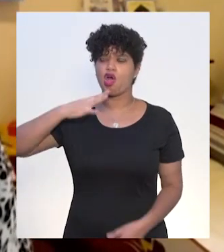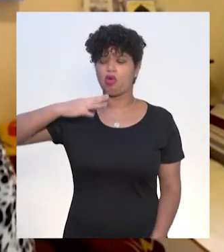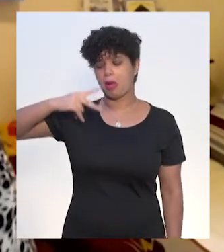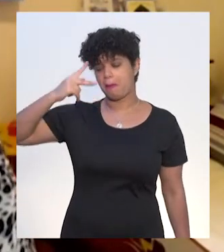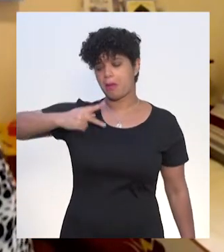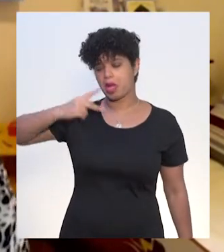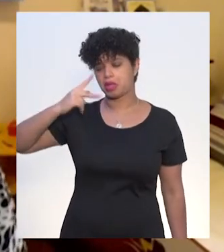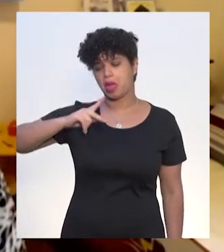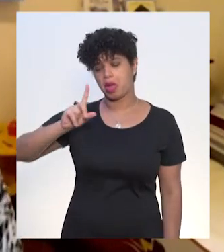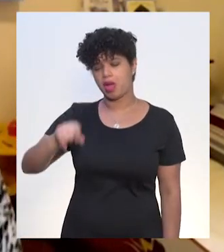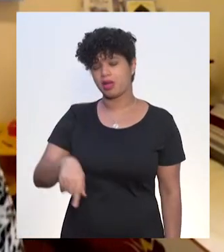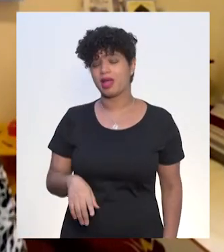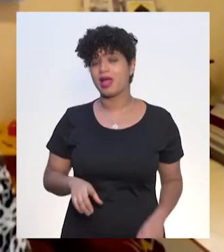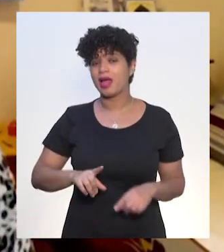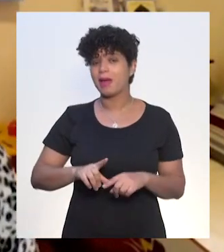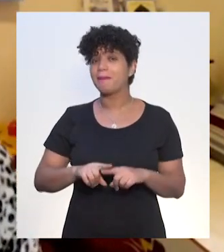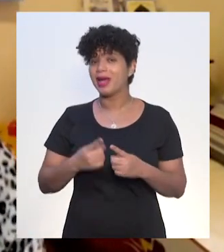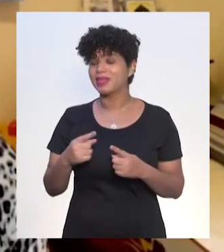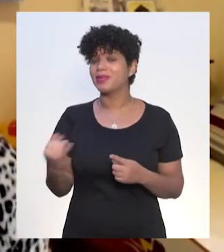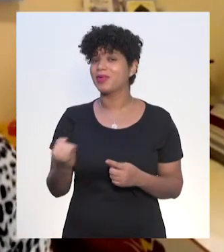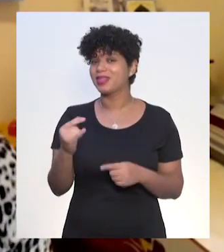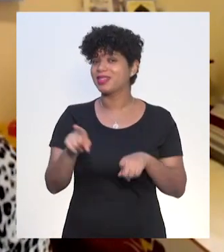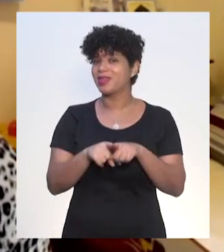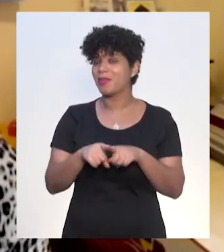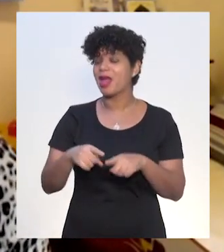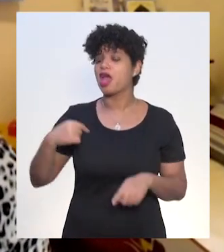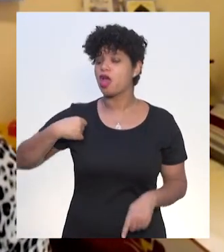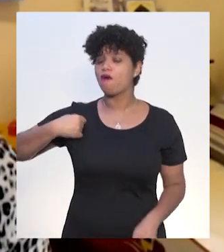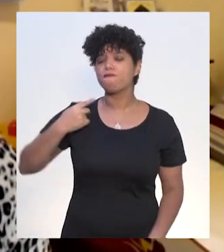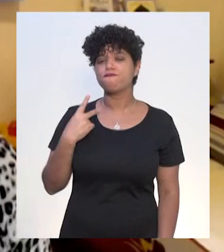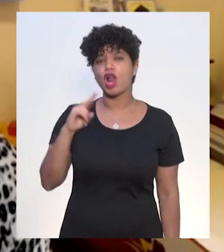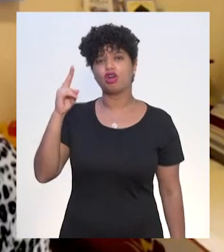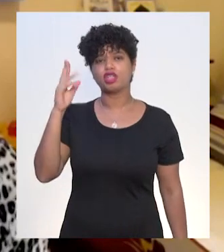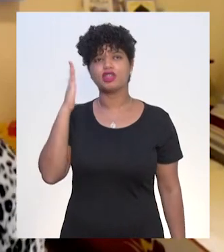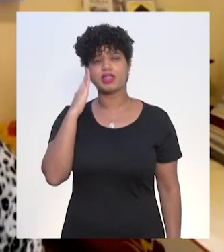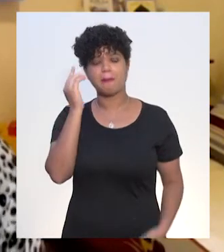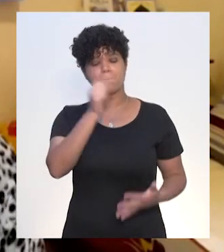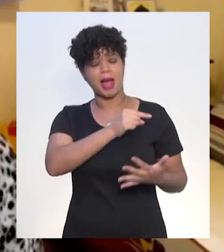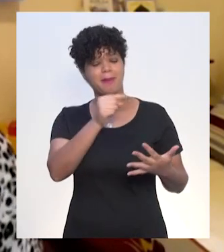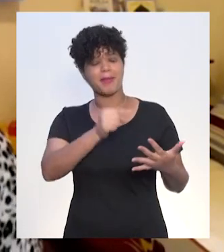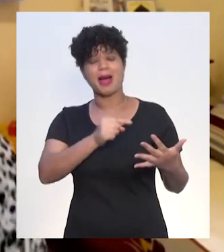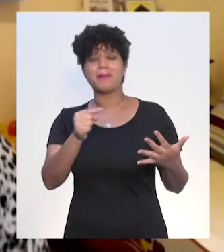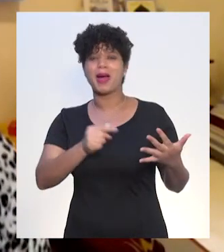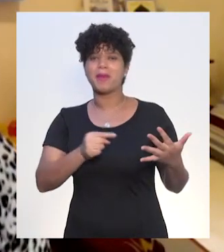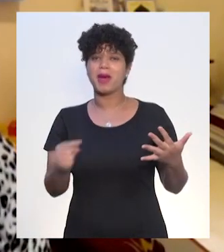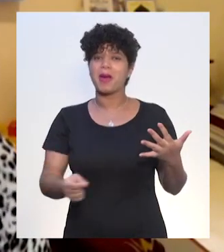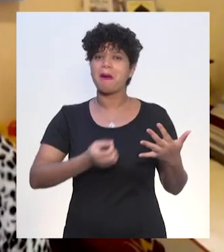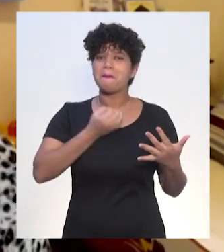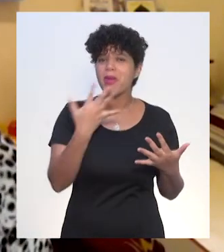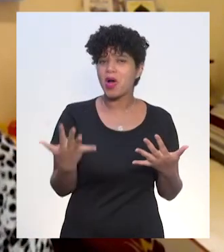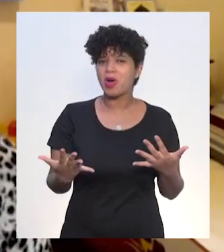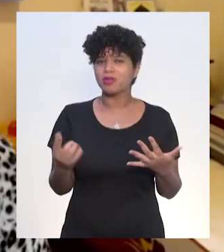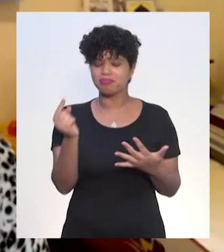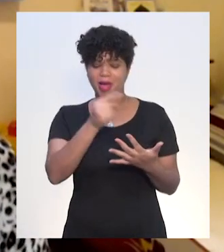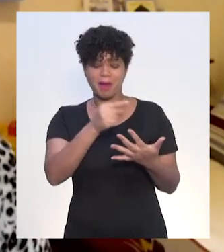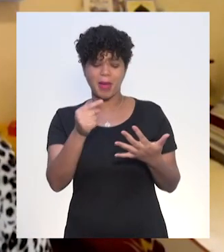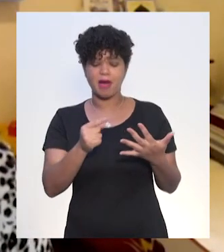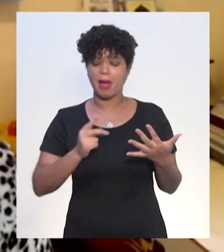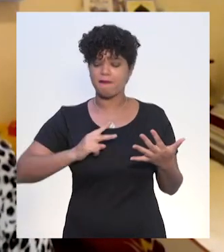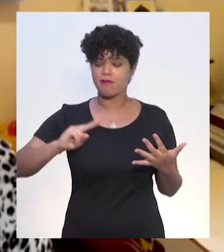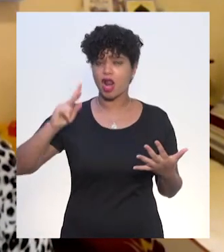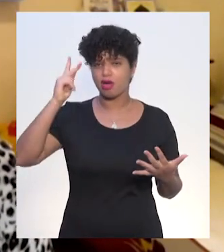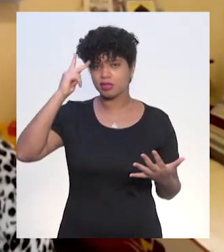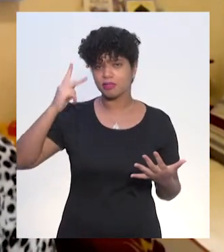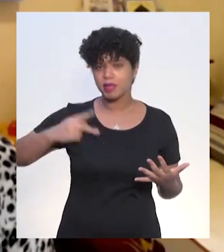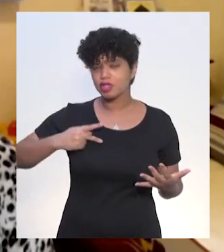conheço e eu me valorizo eu sei quais são as minhas qualidades eu sei quais são os meus valores pessoais eu